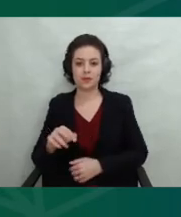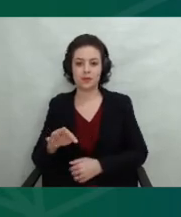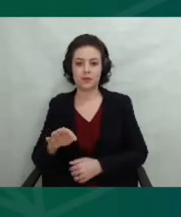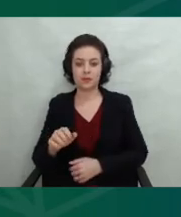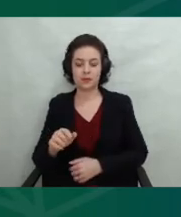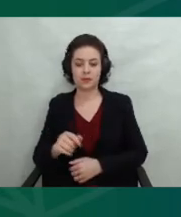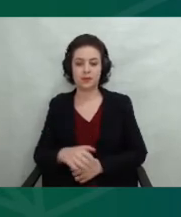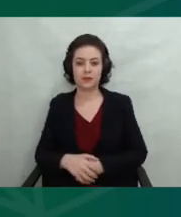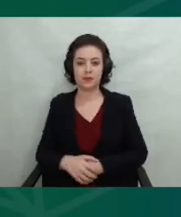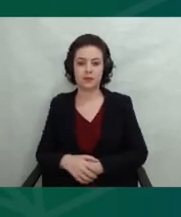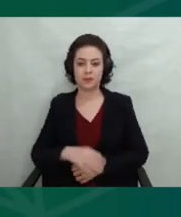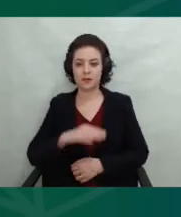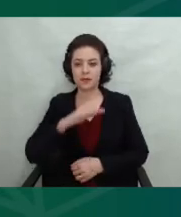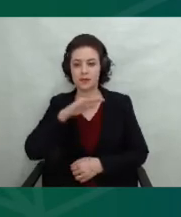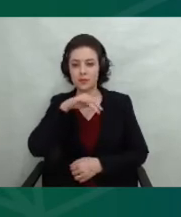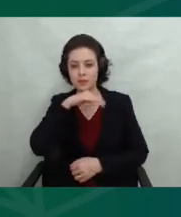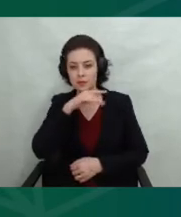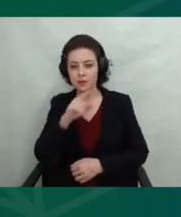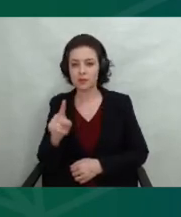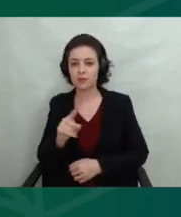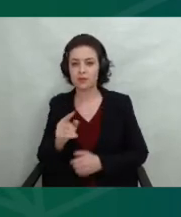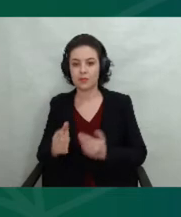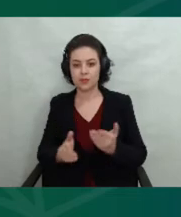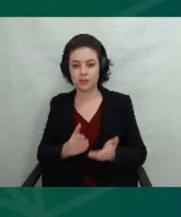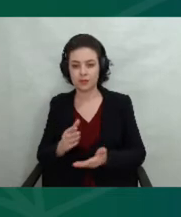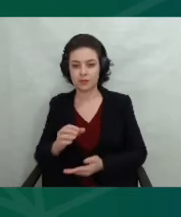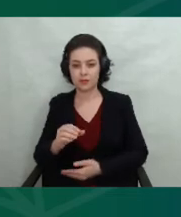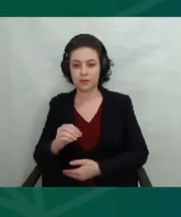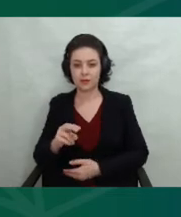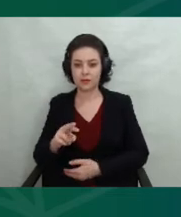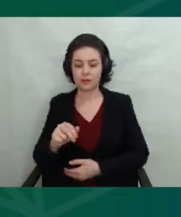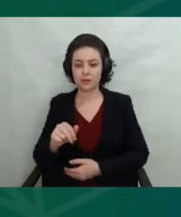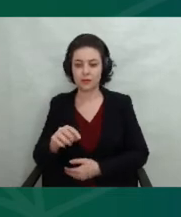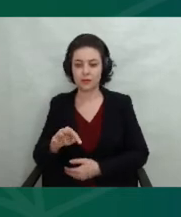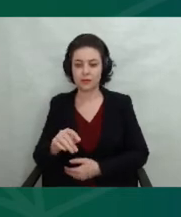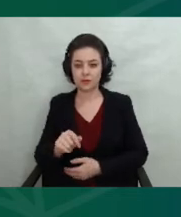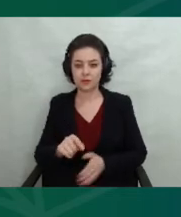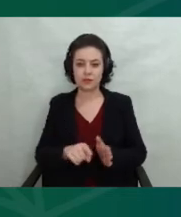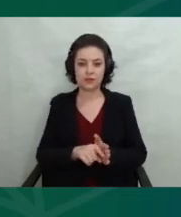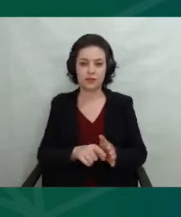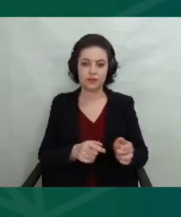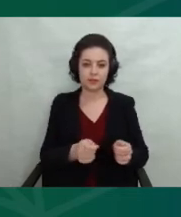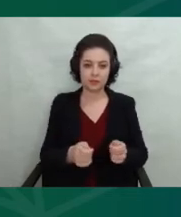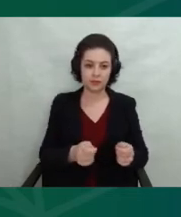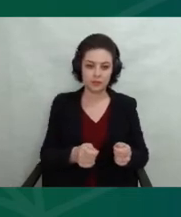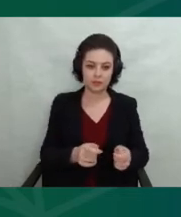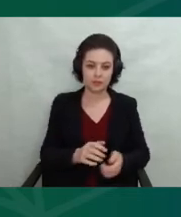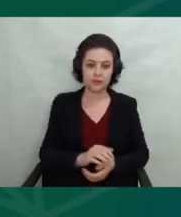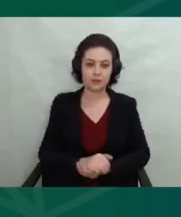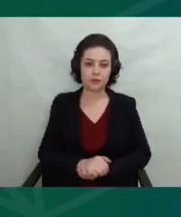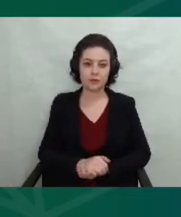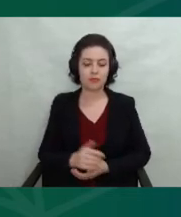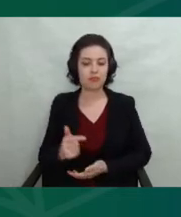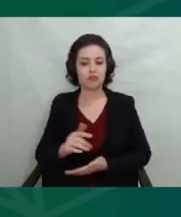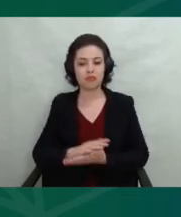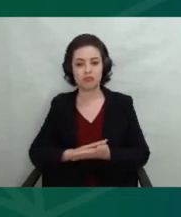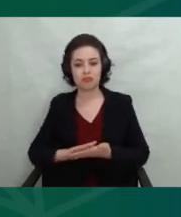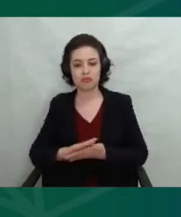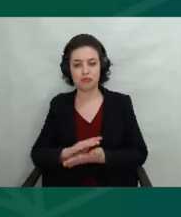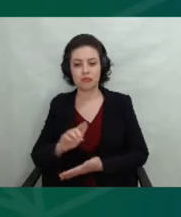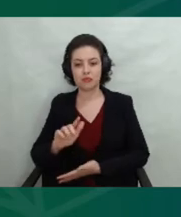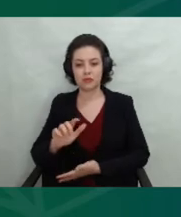não tratados com o corante, ou seja, o controle negativo, não apresentando lesões, e aqueles